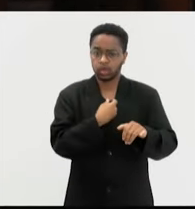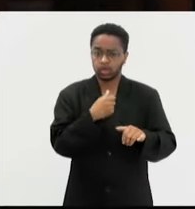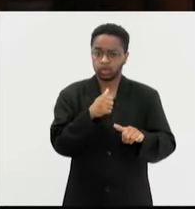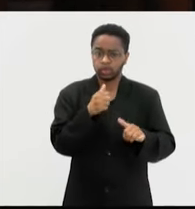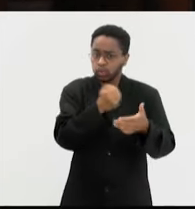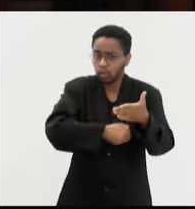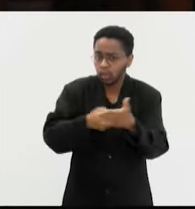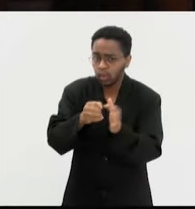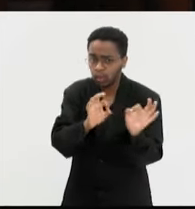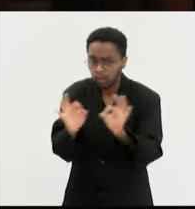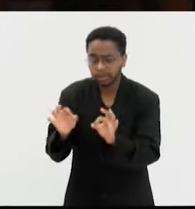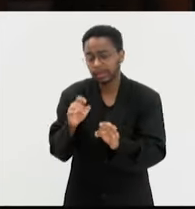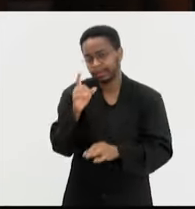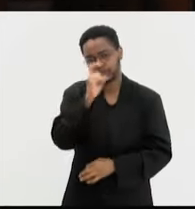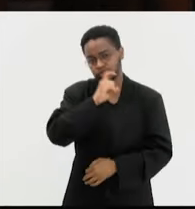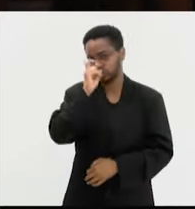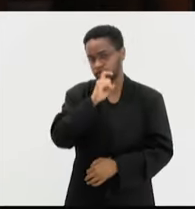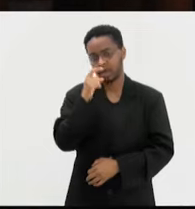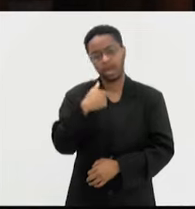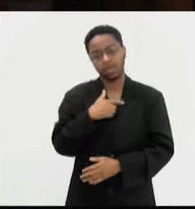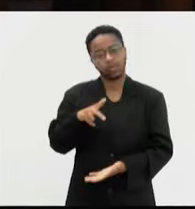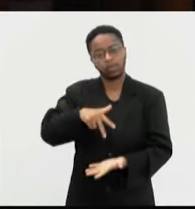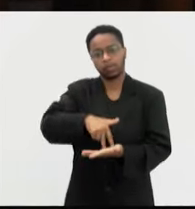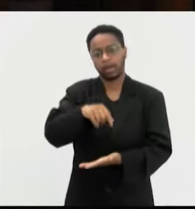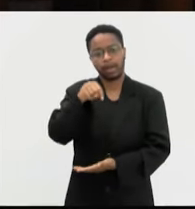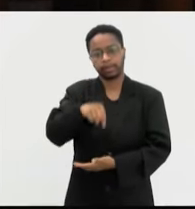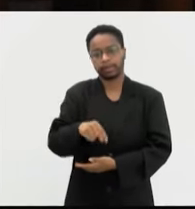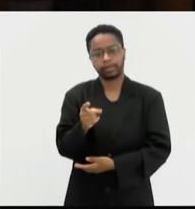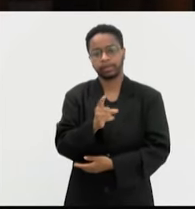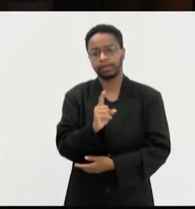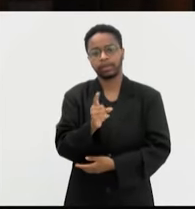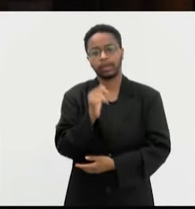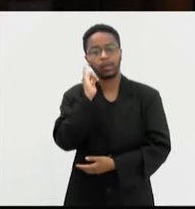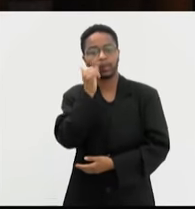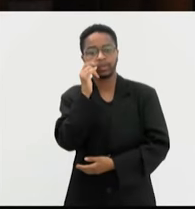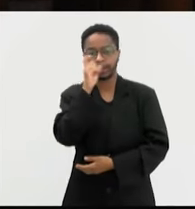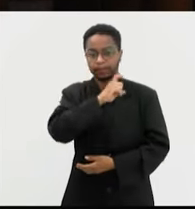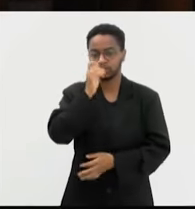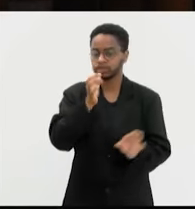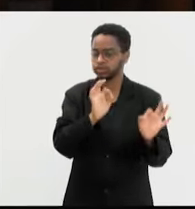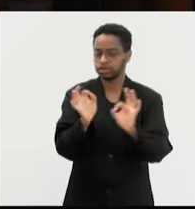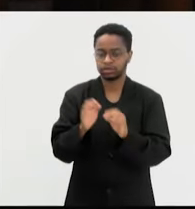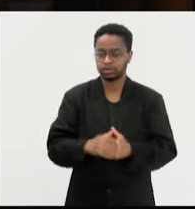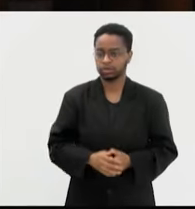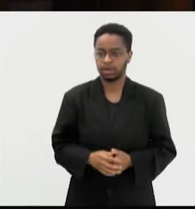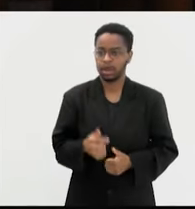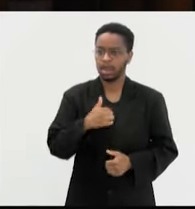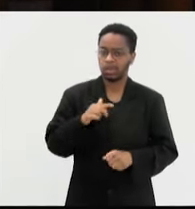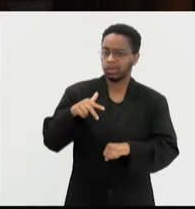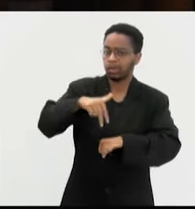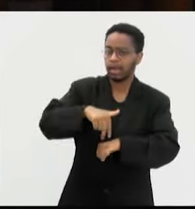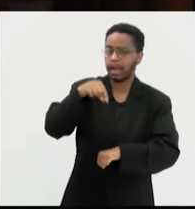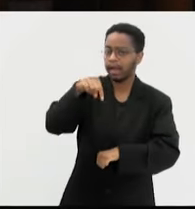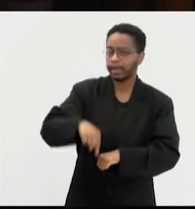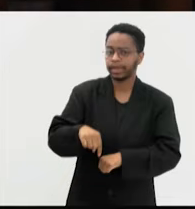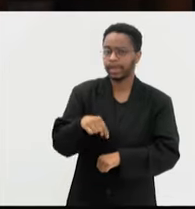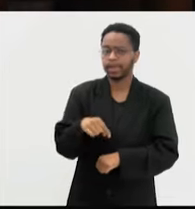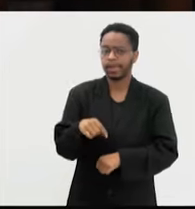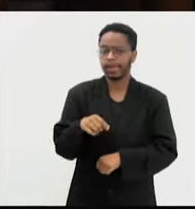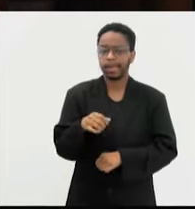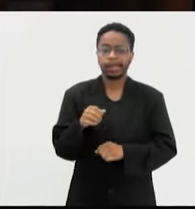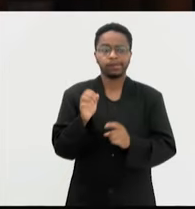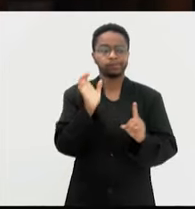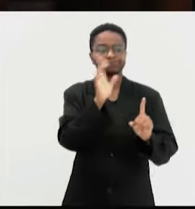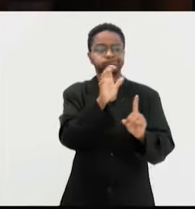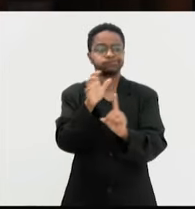mímica Eu não vou usar esse plenário aqui Presidente para contar mentira eu não vou usar esse plenário aqui para ficar iludindo a minha